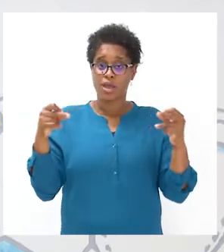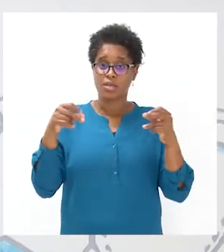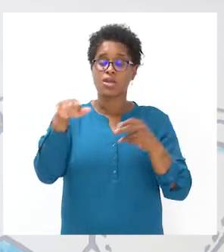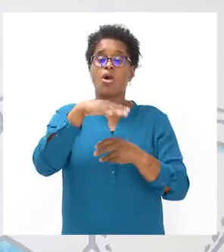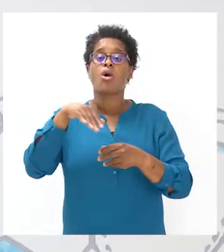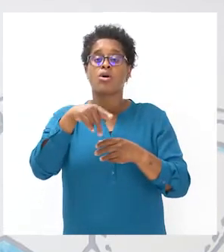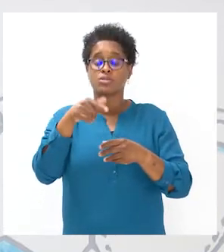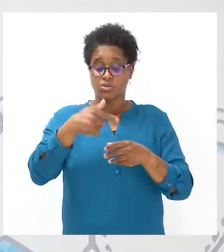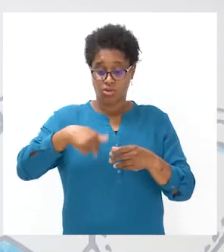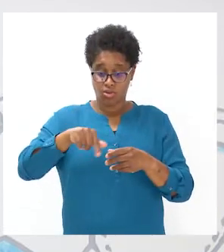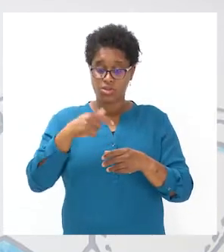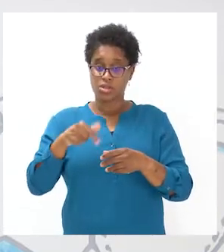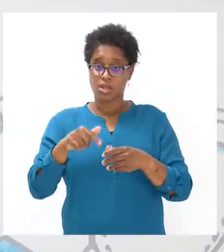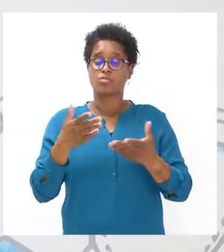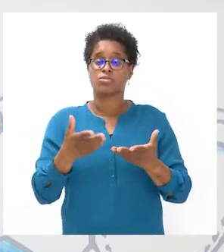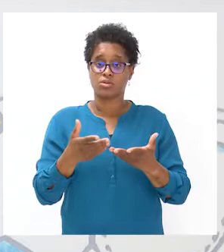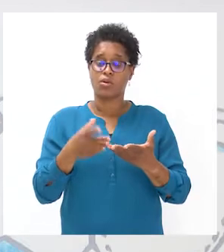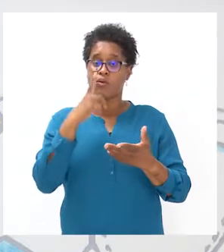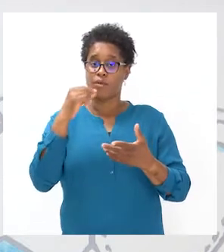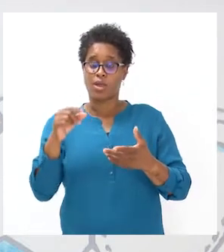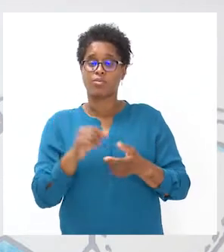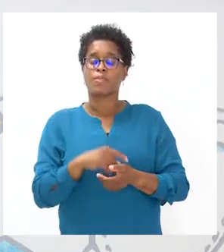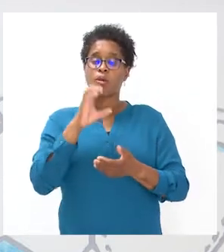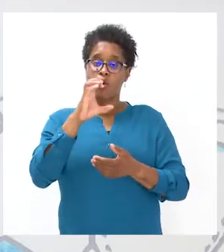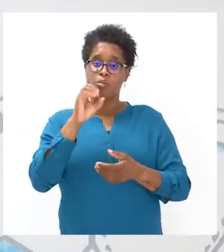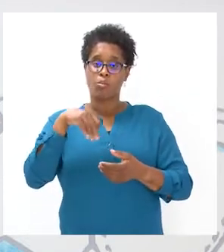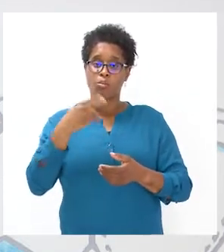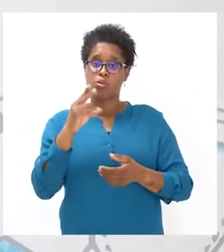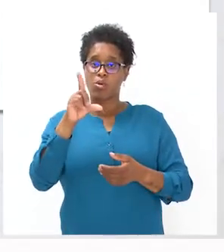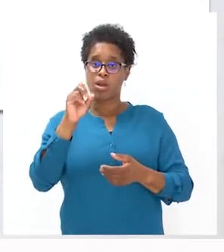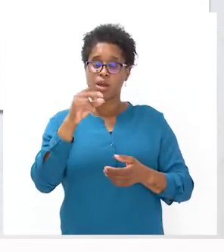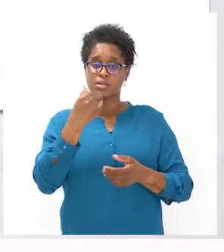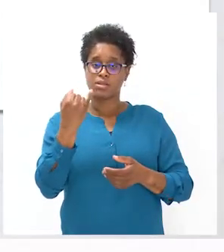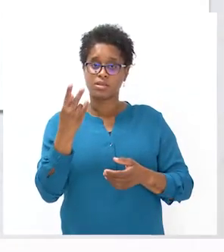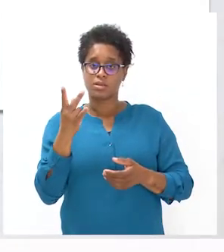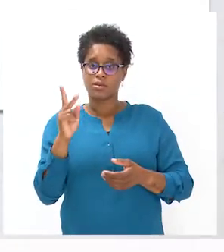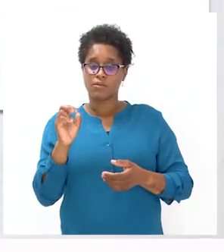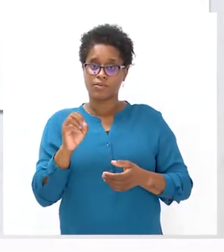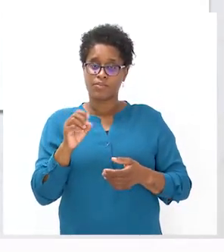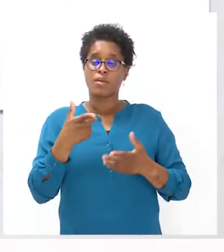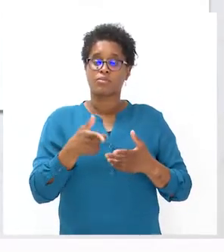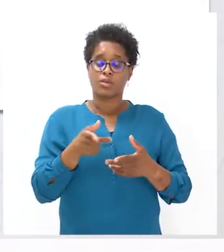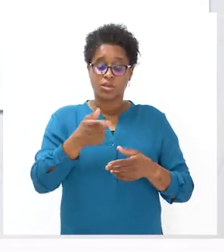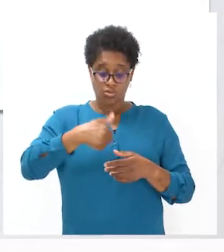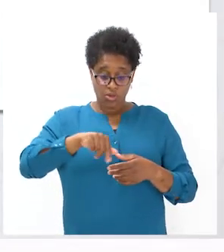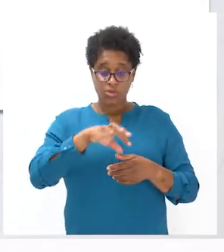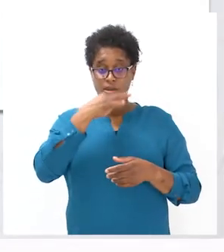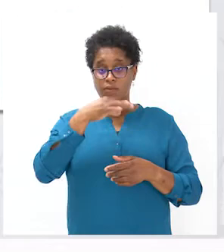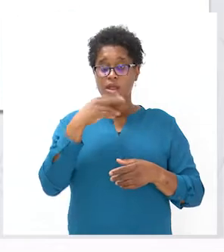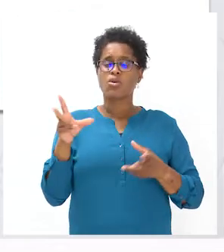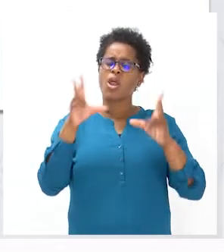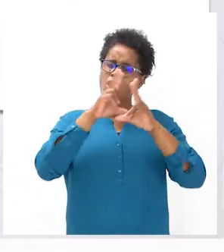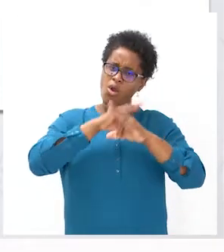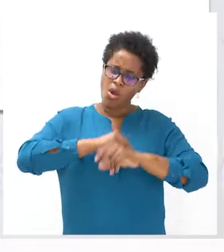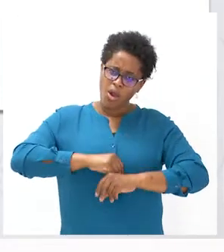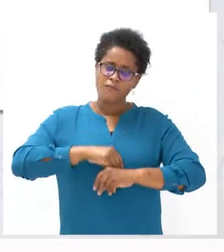onde nós temos ou na qual nós temos o verbo copulativo. Muito bem, estamos a falar de uma